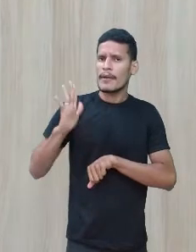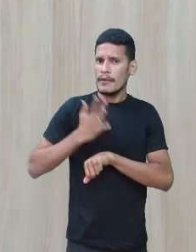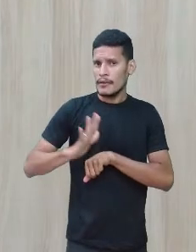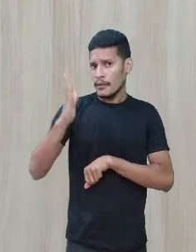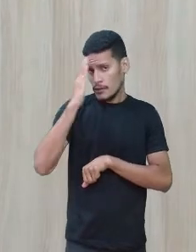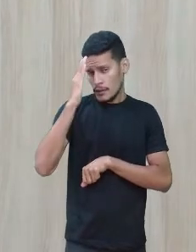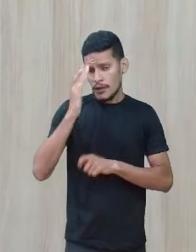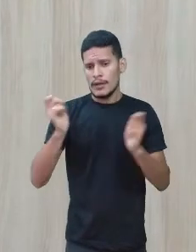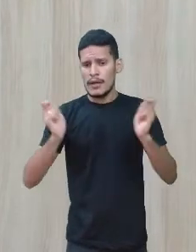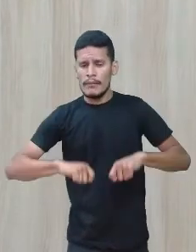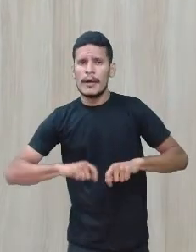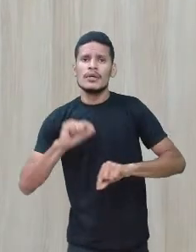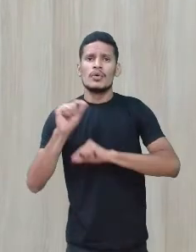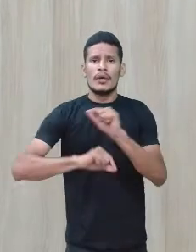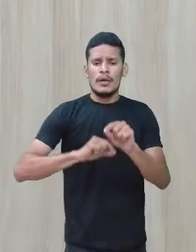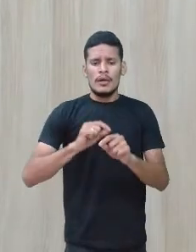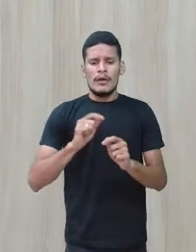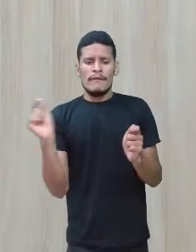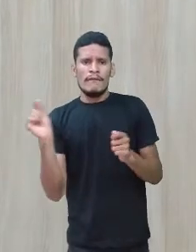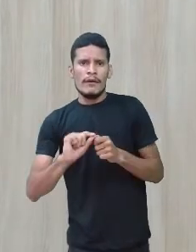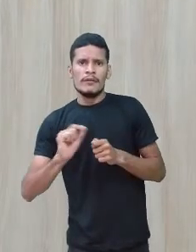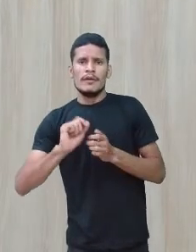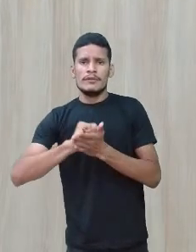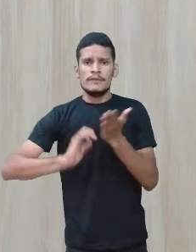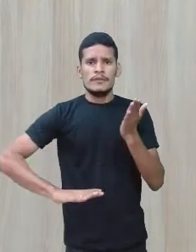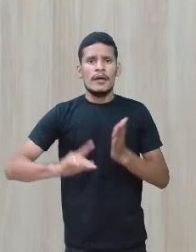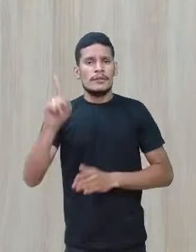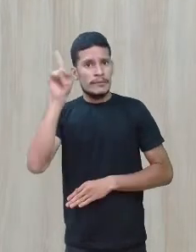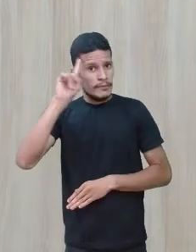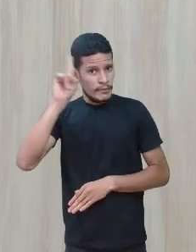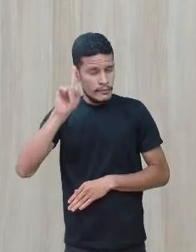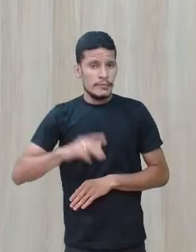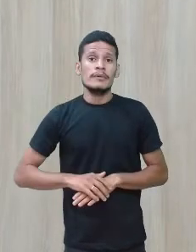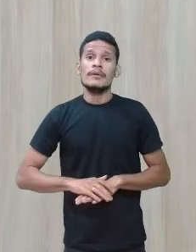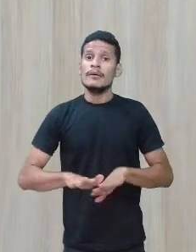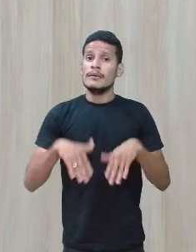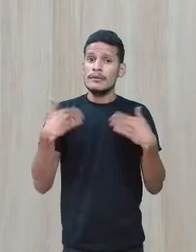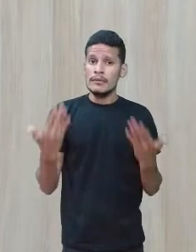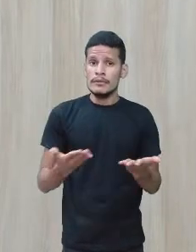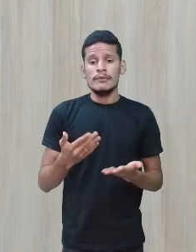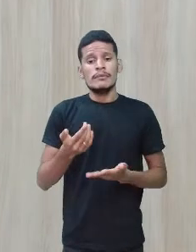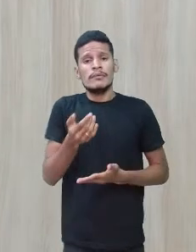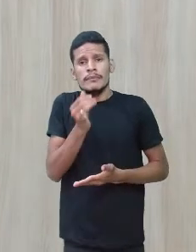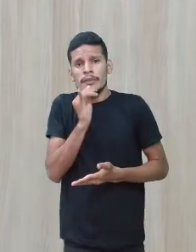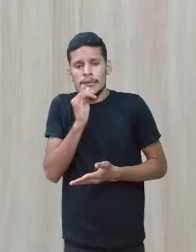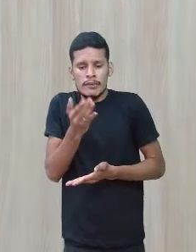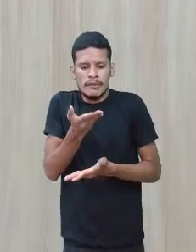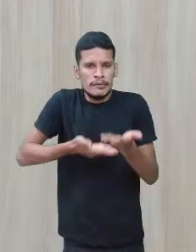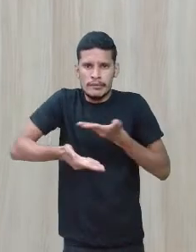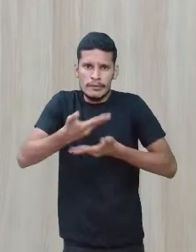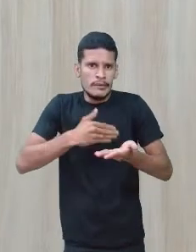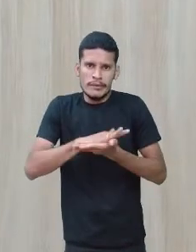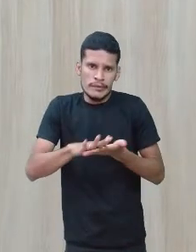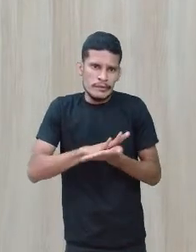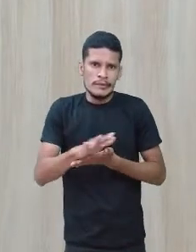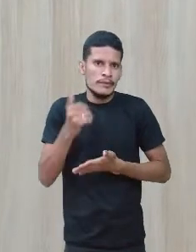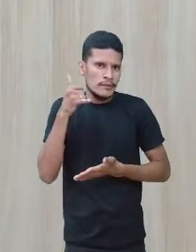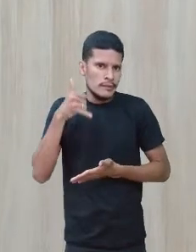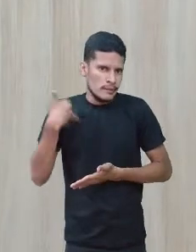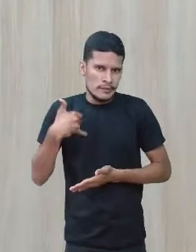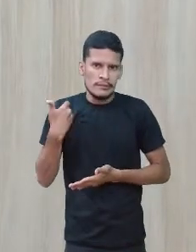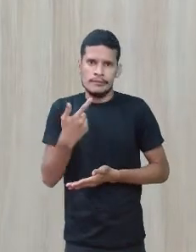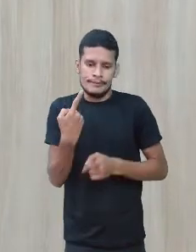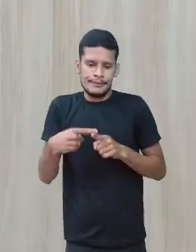Para poder conseguir realizar até essas atividades diárias. E não tem nem relação com a idade, viu? Eu vou dizer pra vocês porque às vezes eu tô lá fazendo